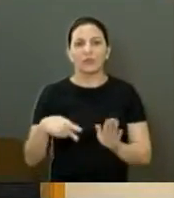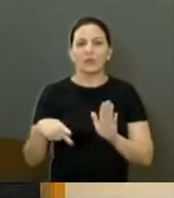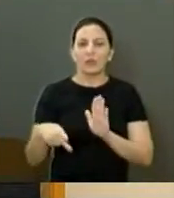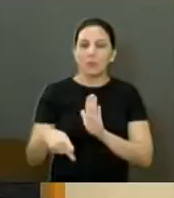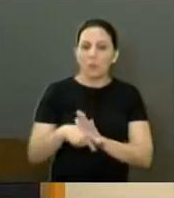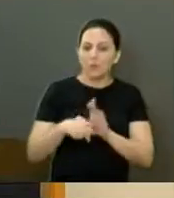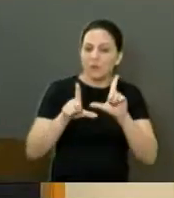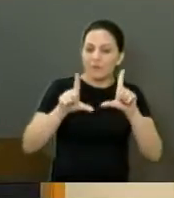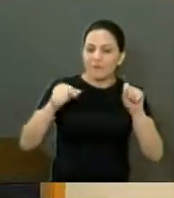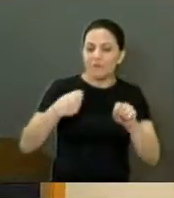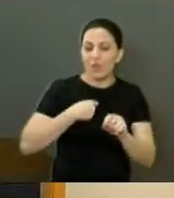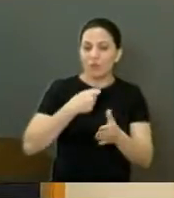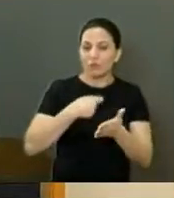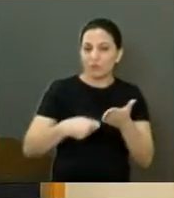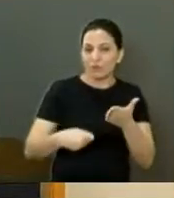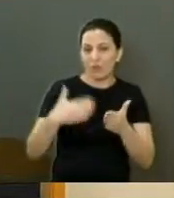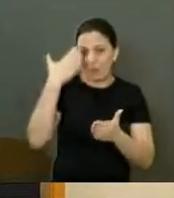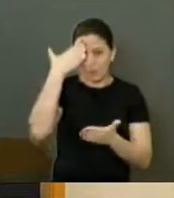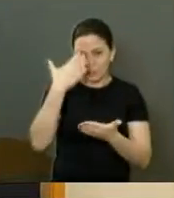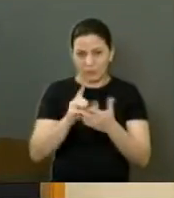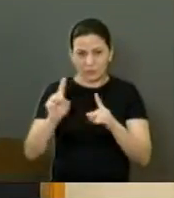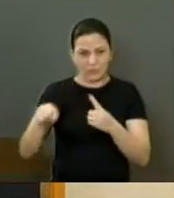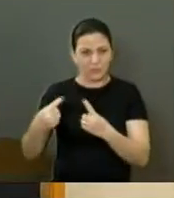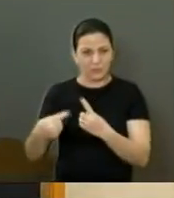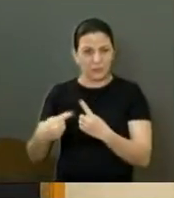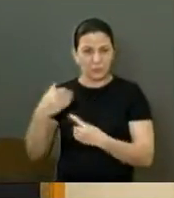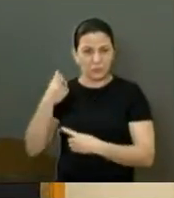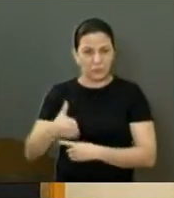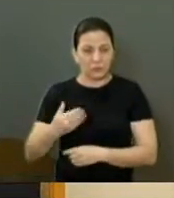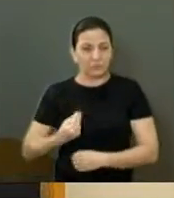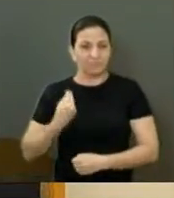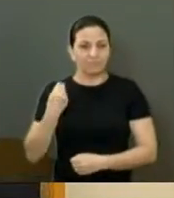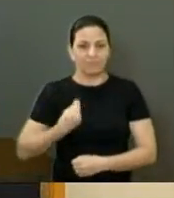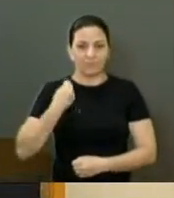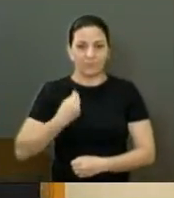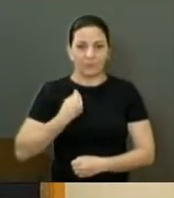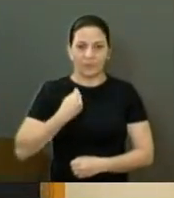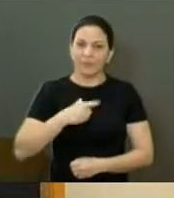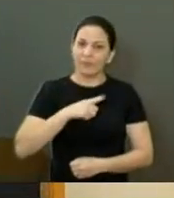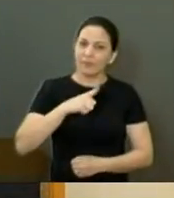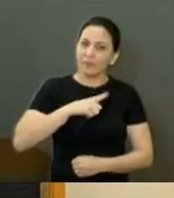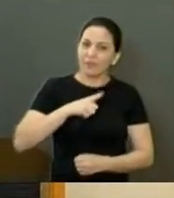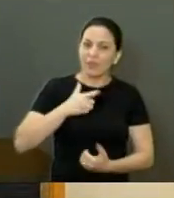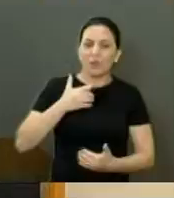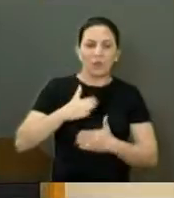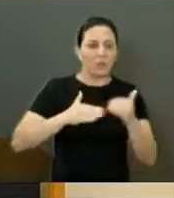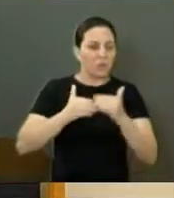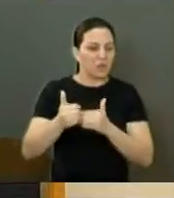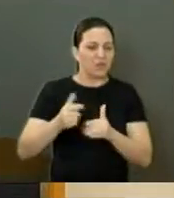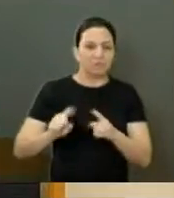minha autoria. Tenho a convicção que os desafios presentes nas nossas vidas, sejam eles